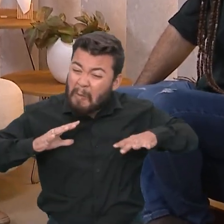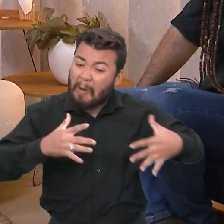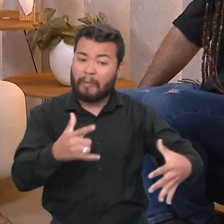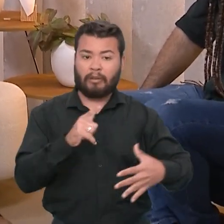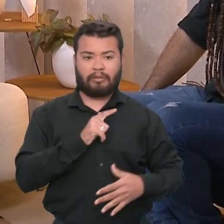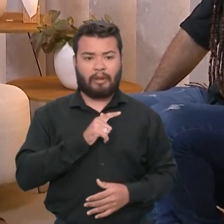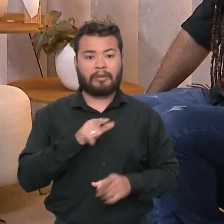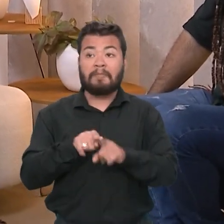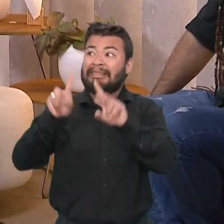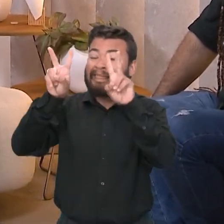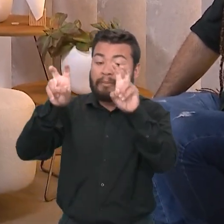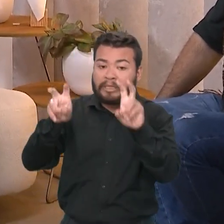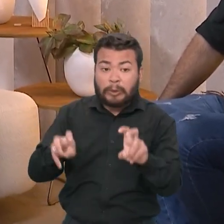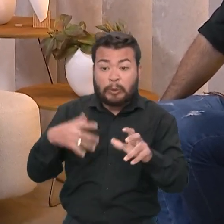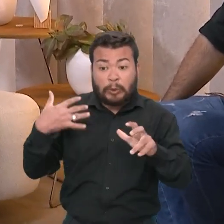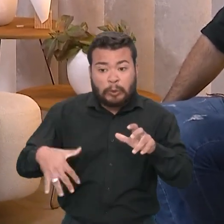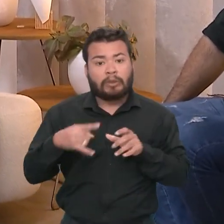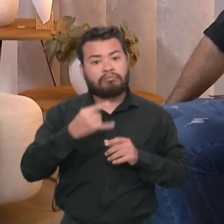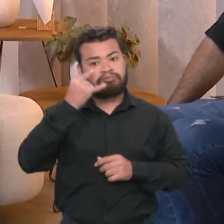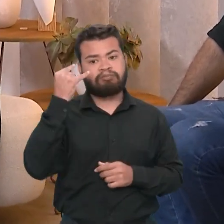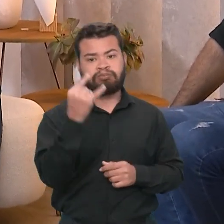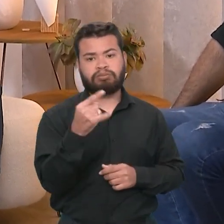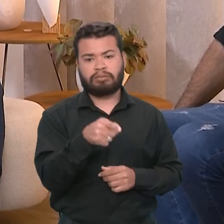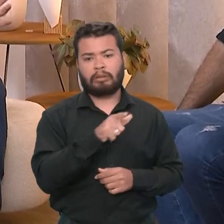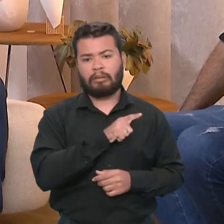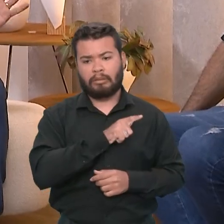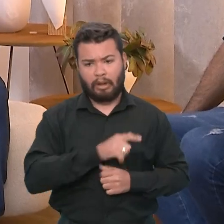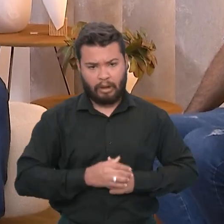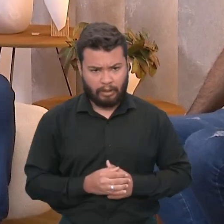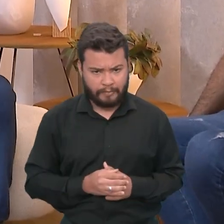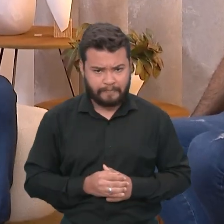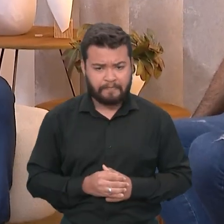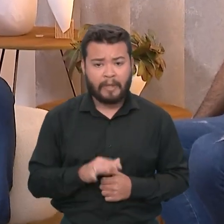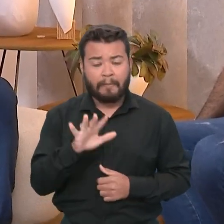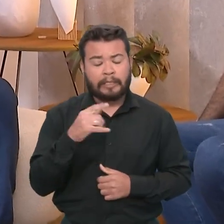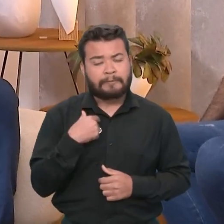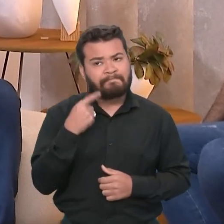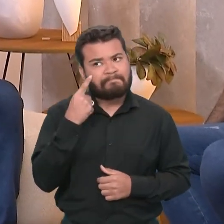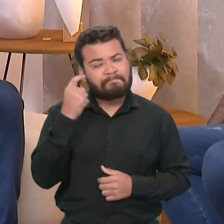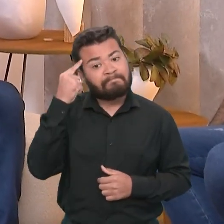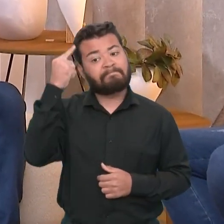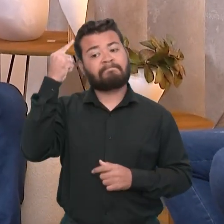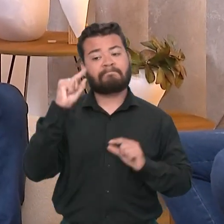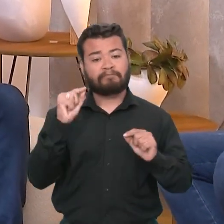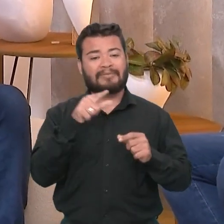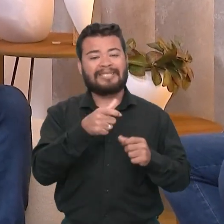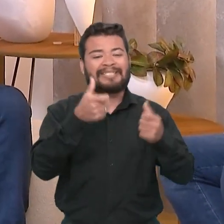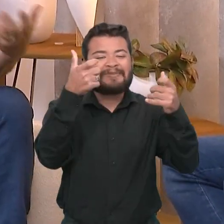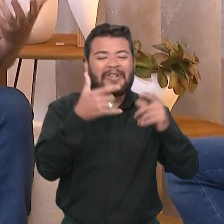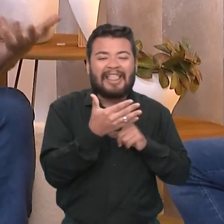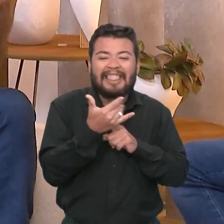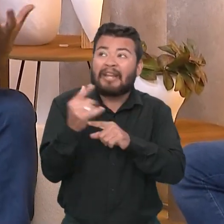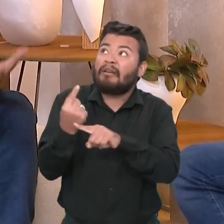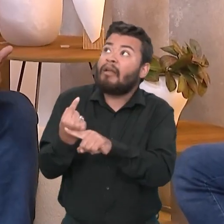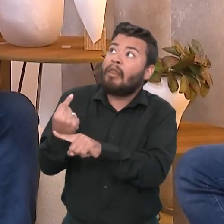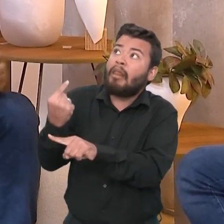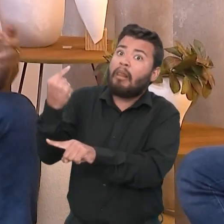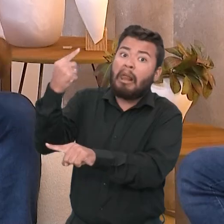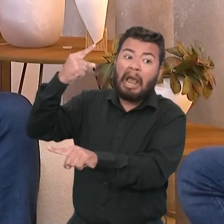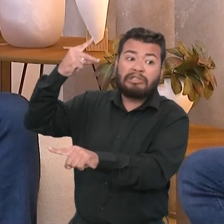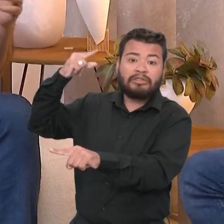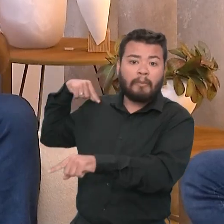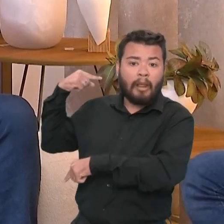muito importante. Mas a Daíse chamou a atenção de uma coisa que não posso deixar de chamar a atenção. Ela falou da tecnologia ancestral, e é importante que a gente relembre